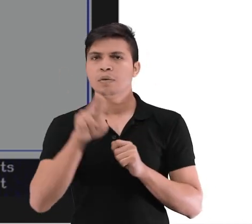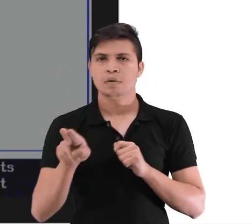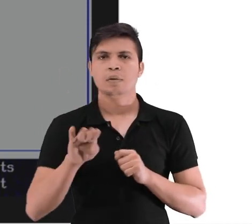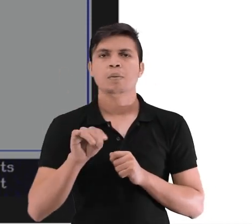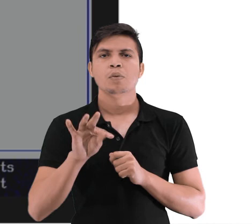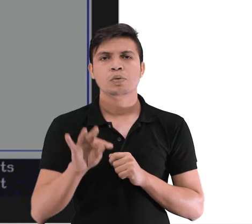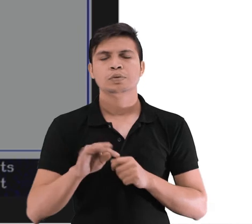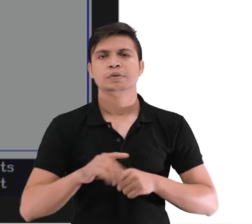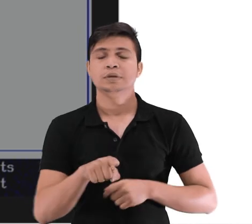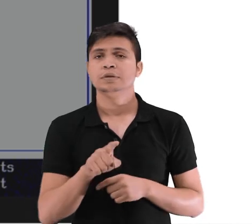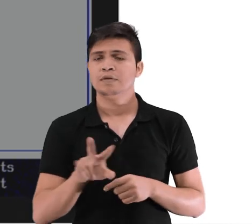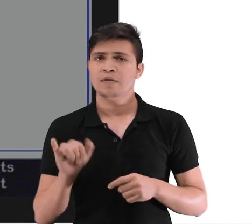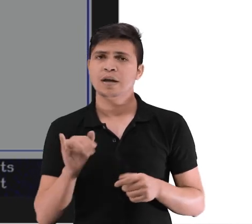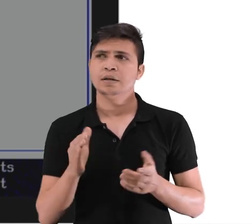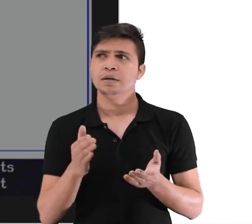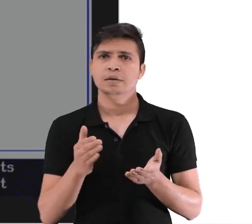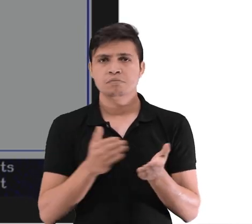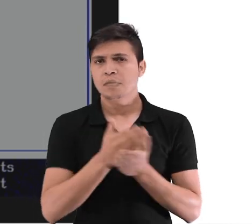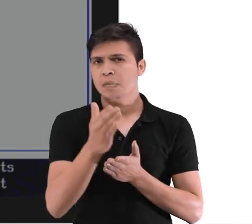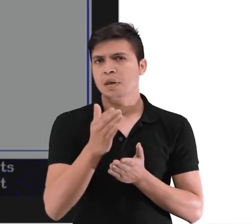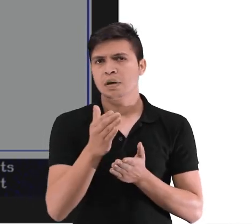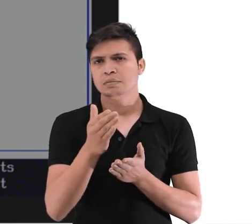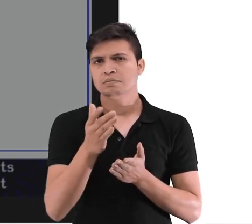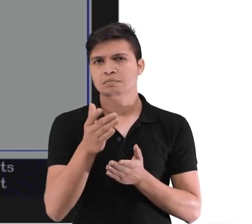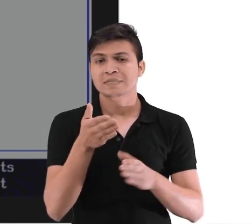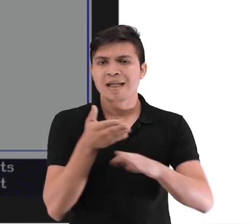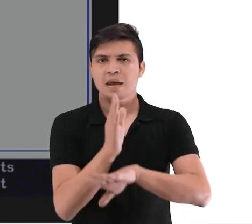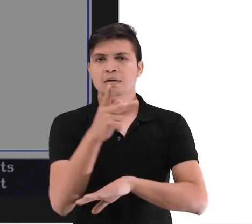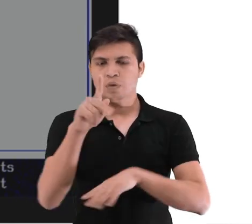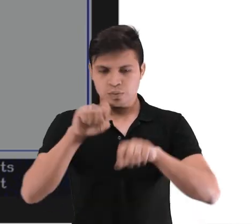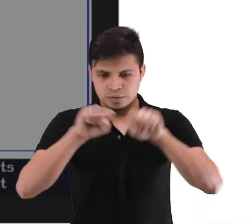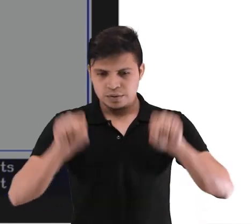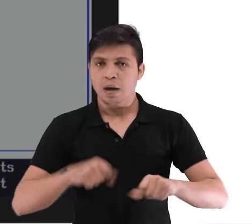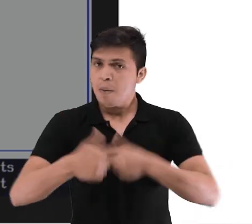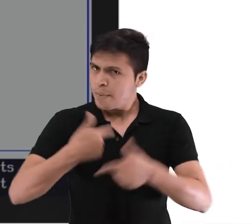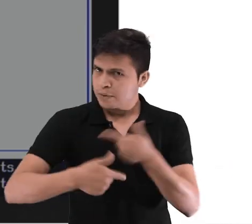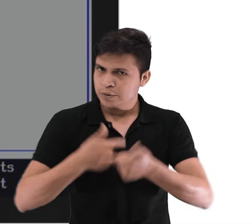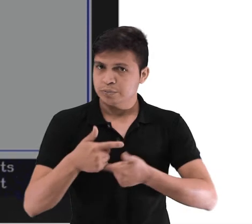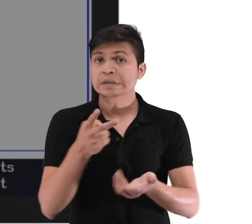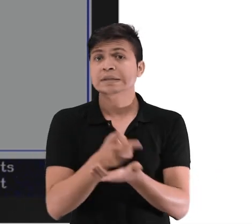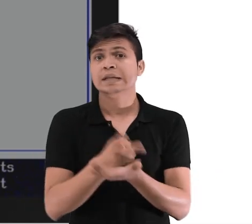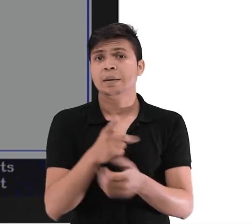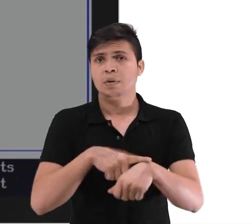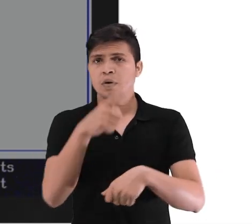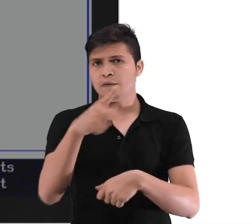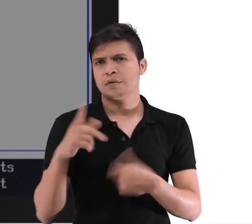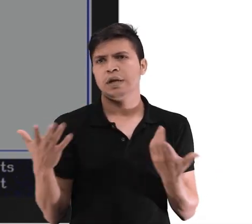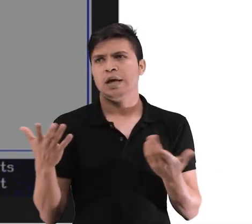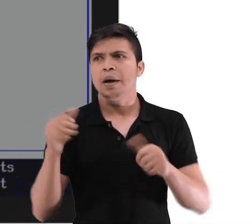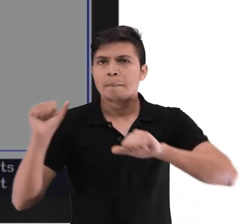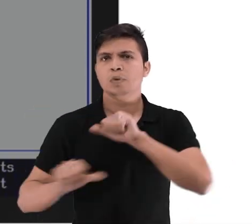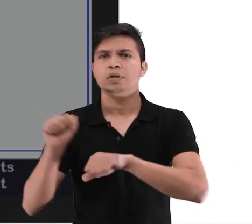você vai dar inicialmente para entrar no seu sistema operacional, certo? Sempre quando você quiser fazer alteração do